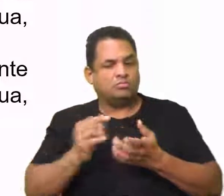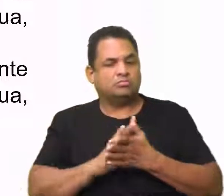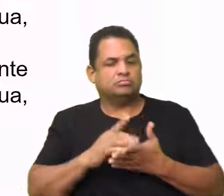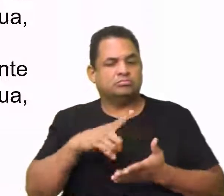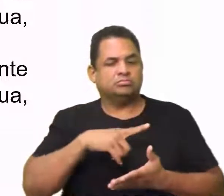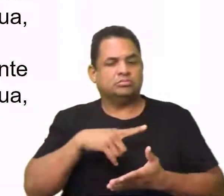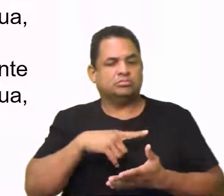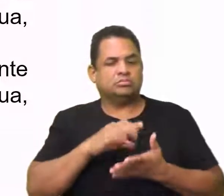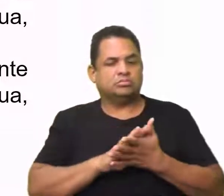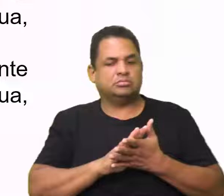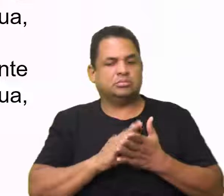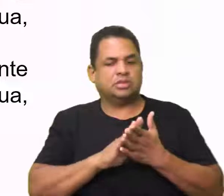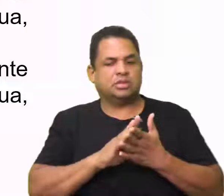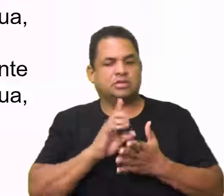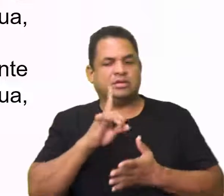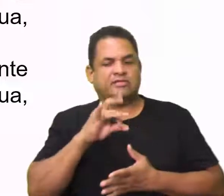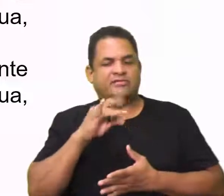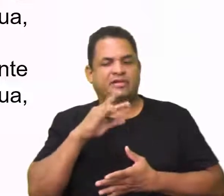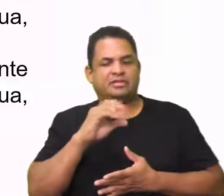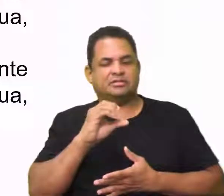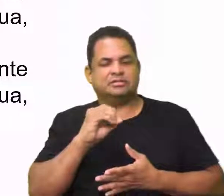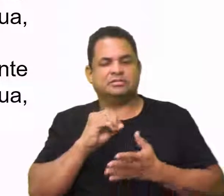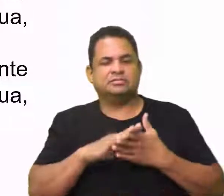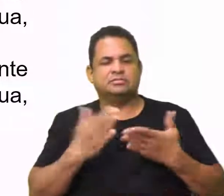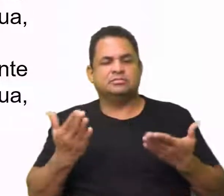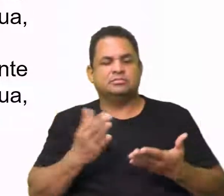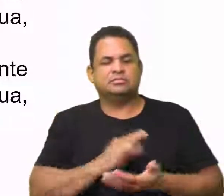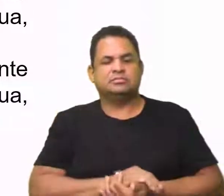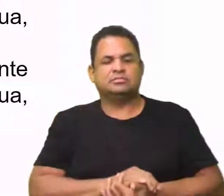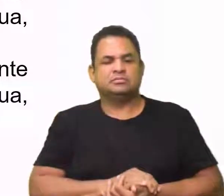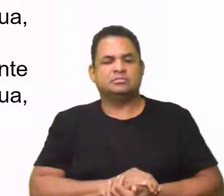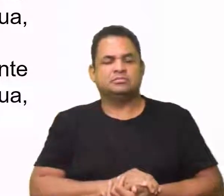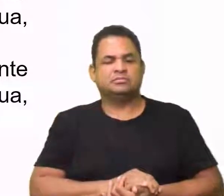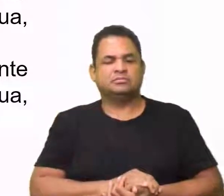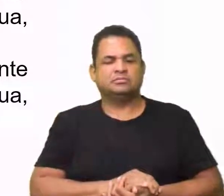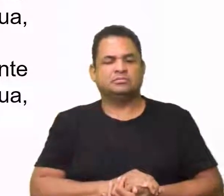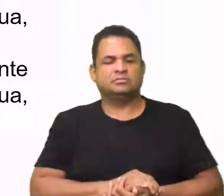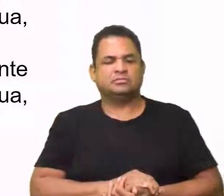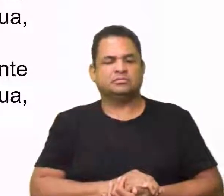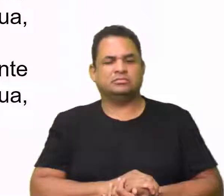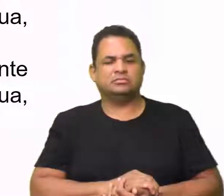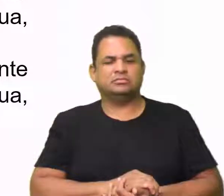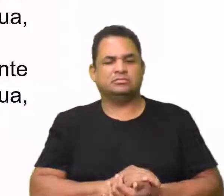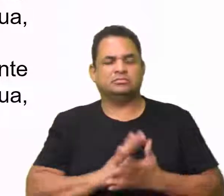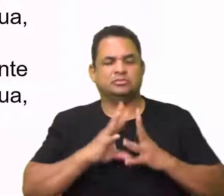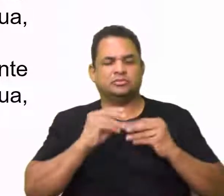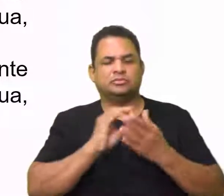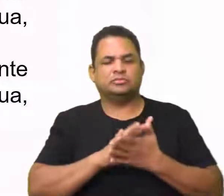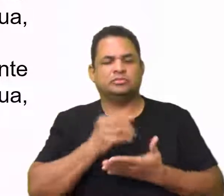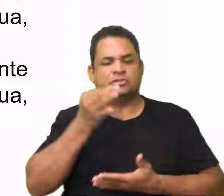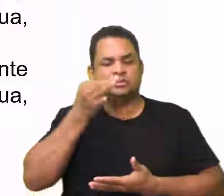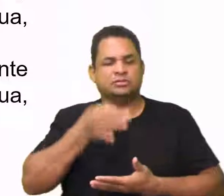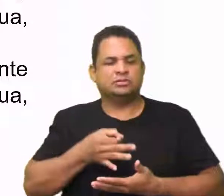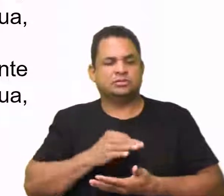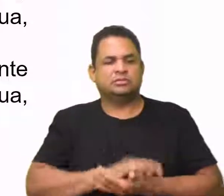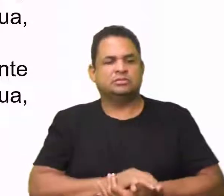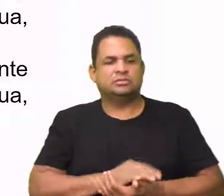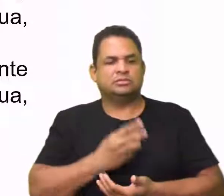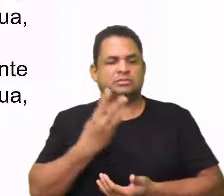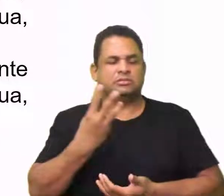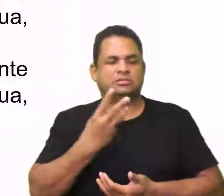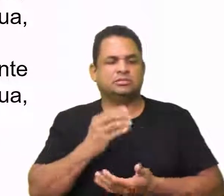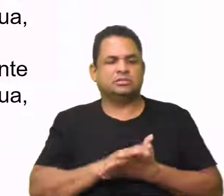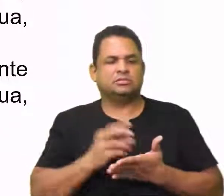sofra deflexão. Mesmo sinal repele, nunca atrai, né? Todas as alternativas estão corretas? Já tem 3 erradas,